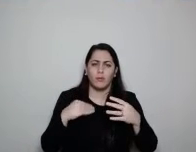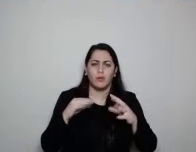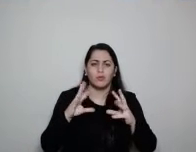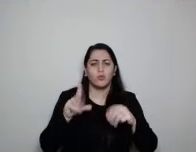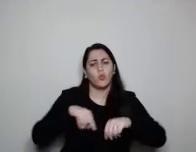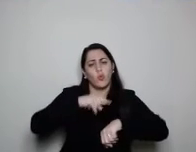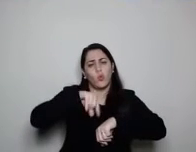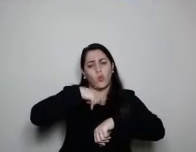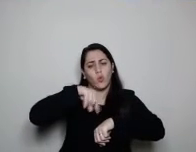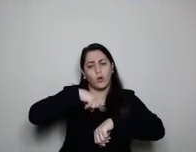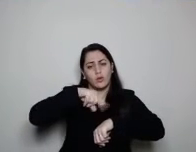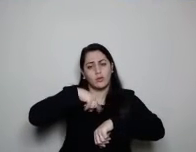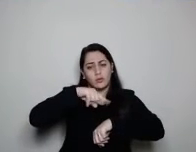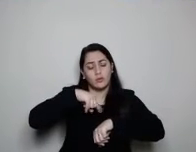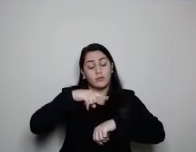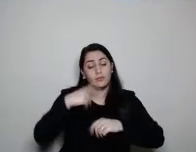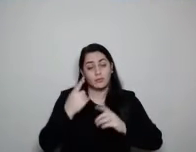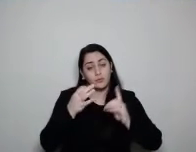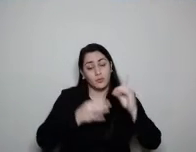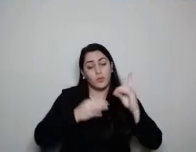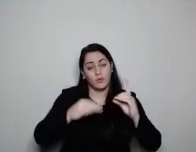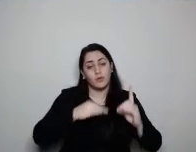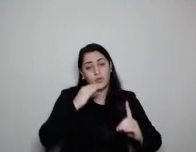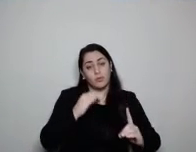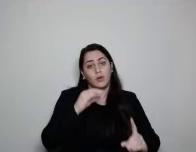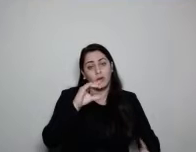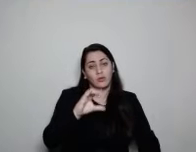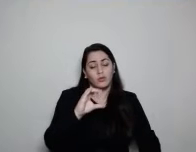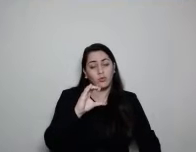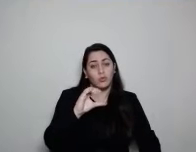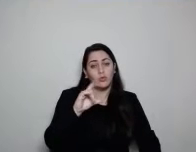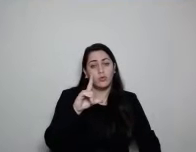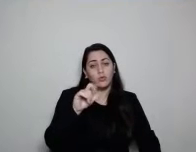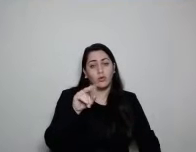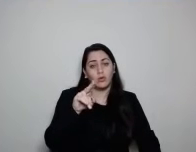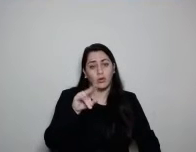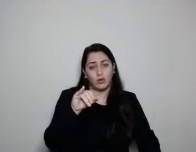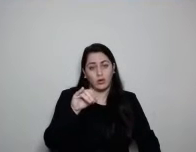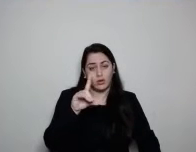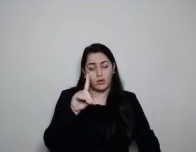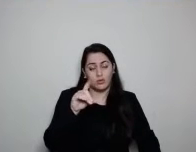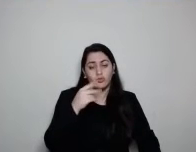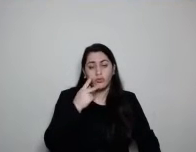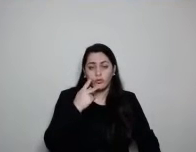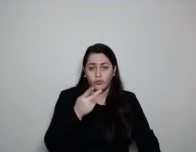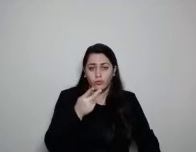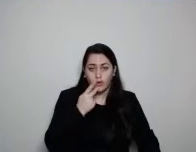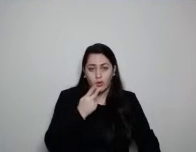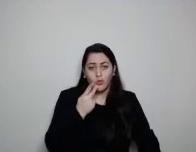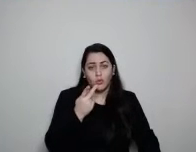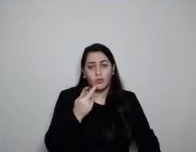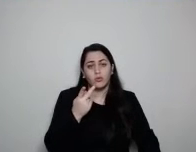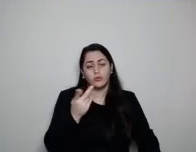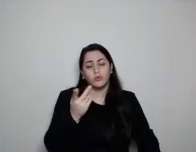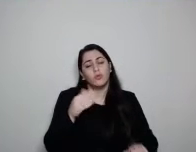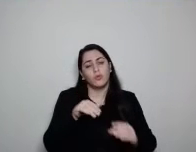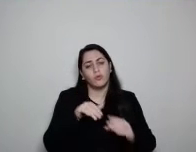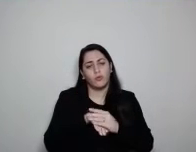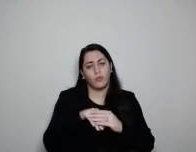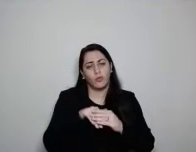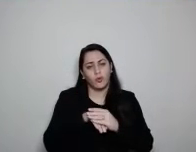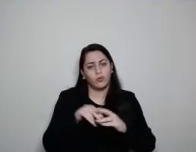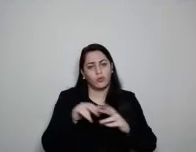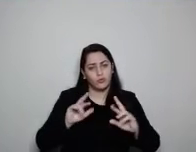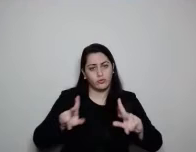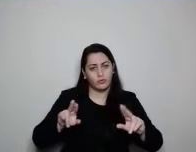que o desembargador Cláudio faz menção em seu voto divergente. E, a meu ver,